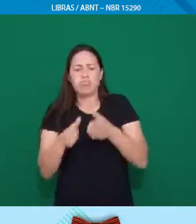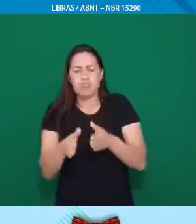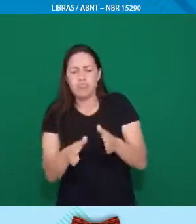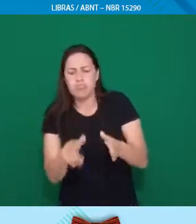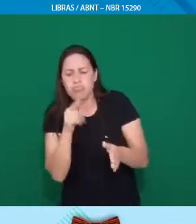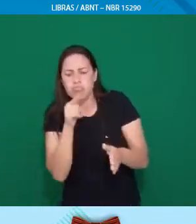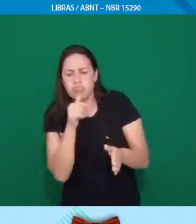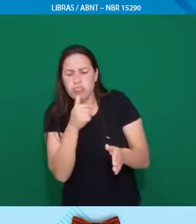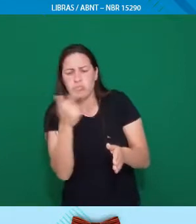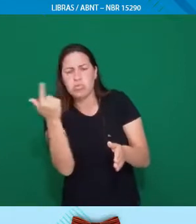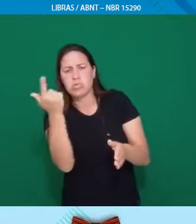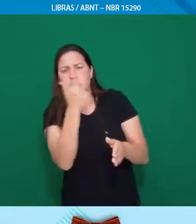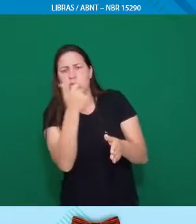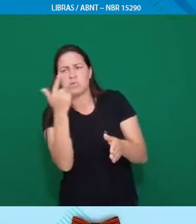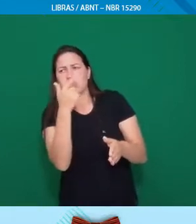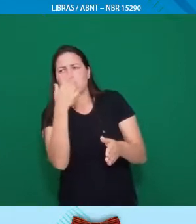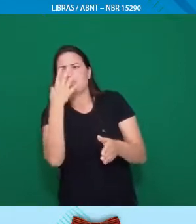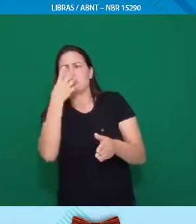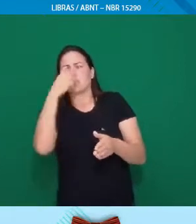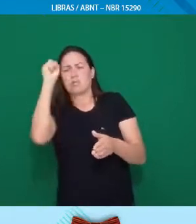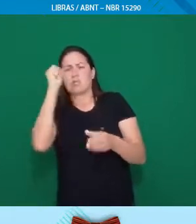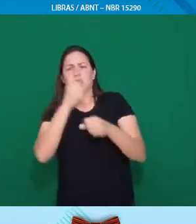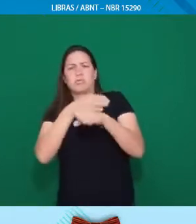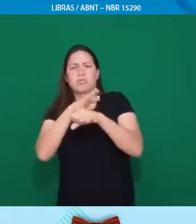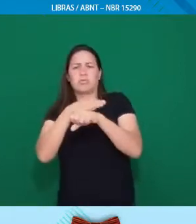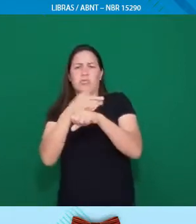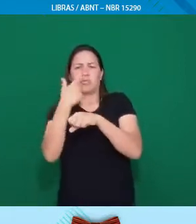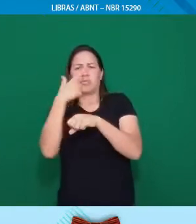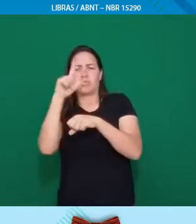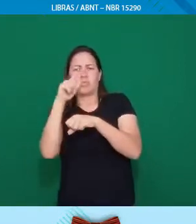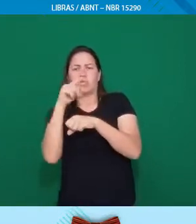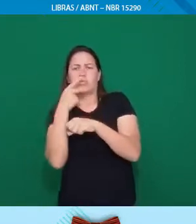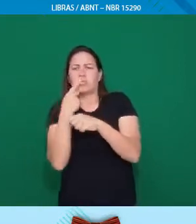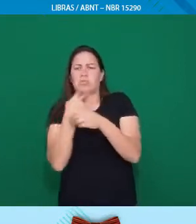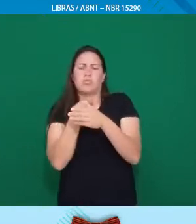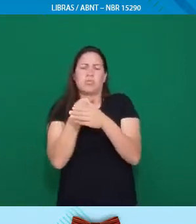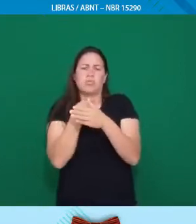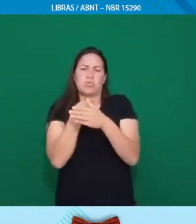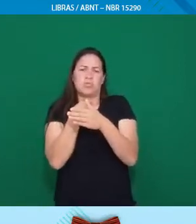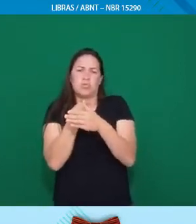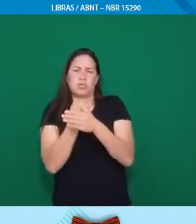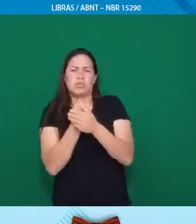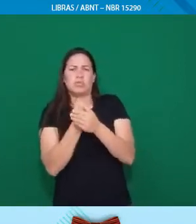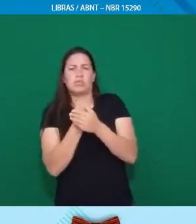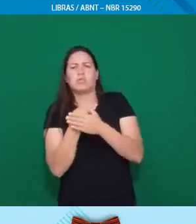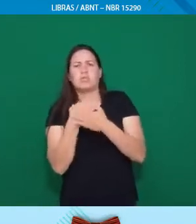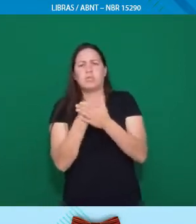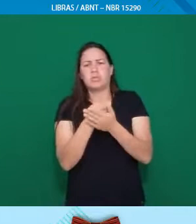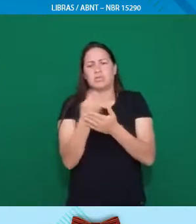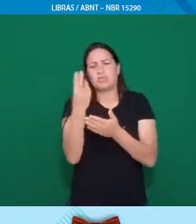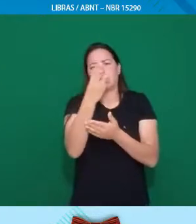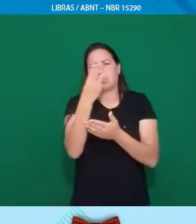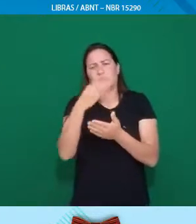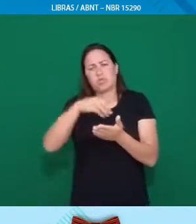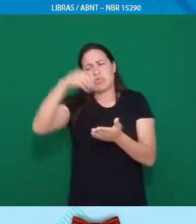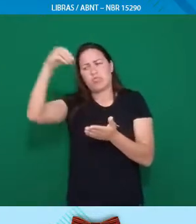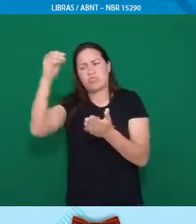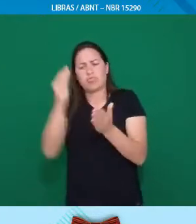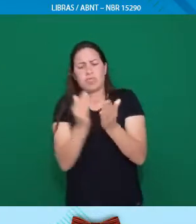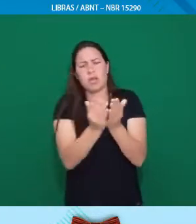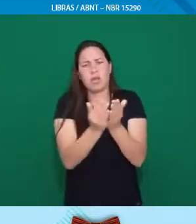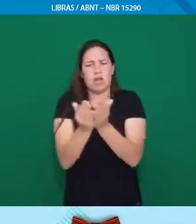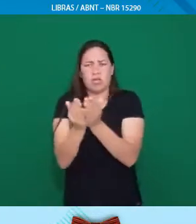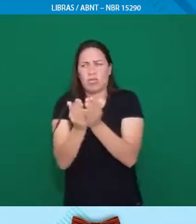afundou pela segunda vez e não volto mais E aí não podia fazer mais nada só foi só tirar os três para